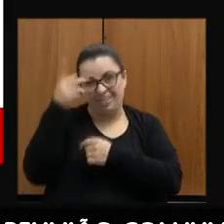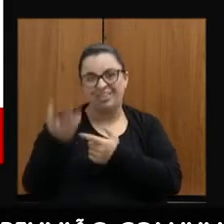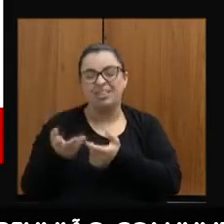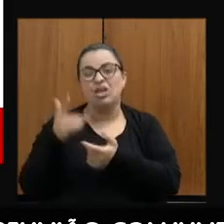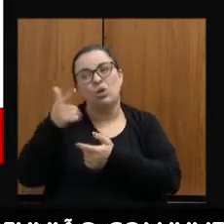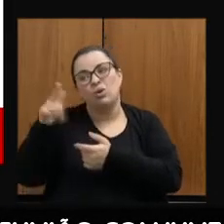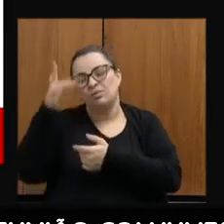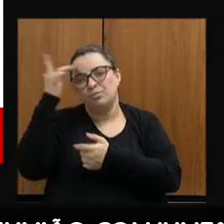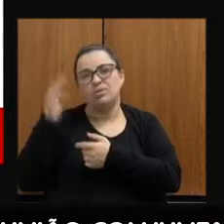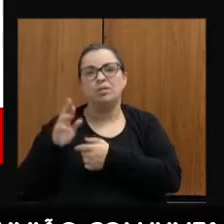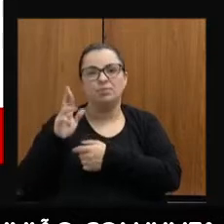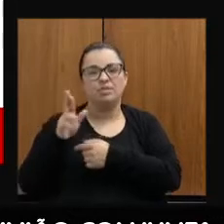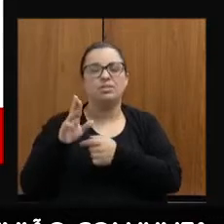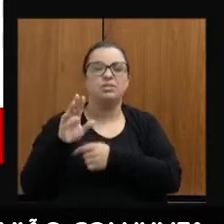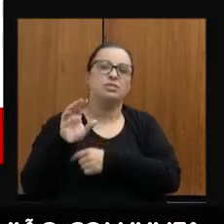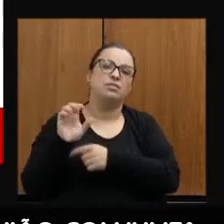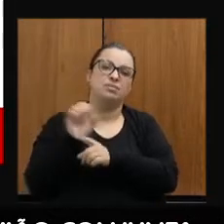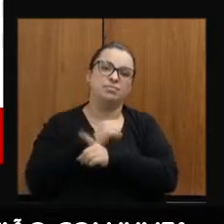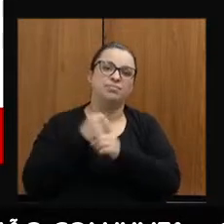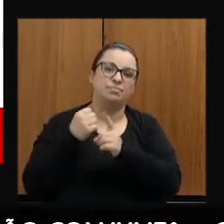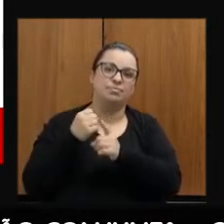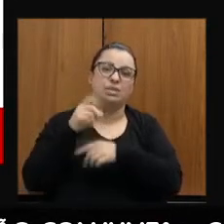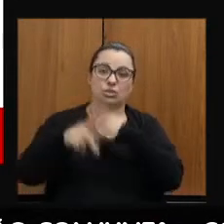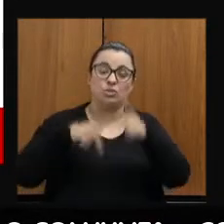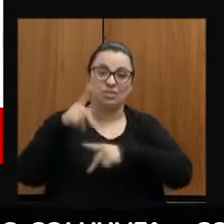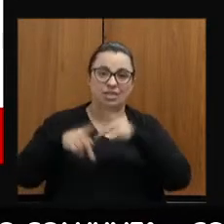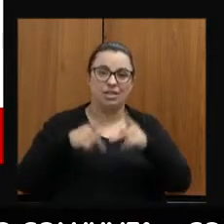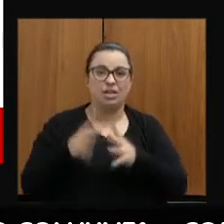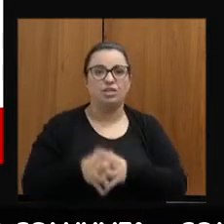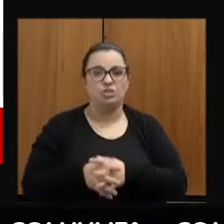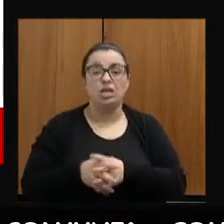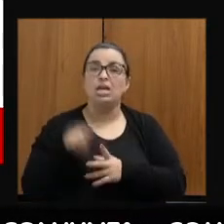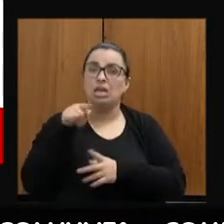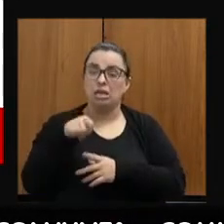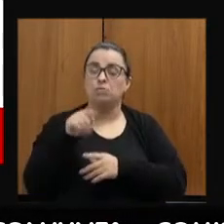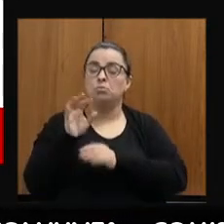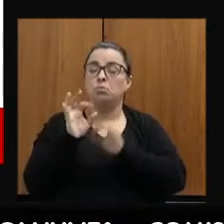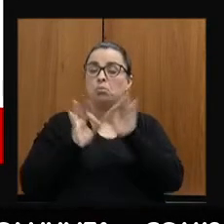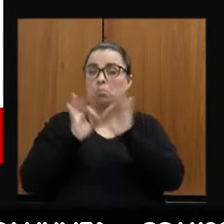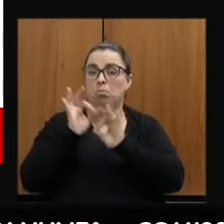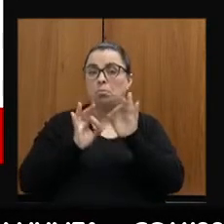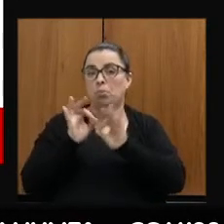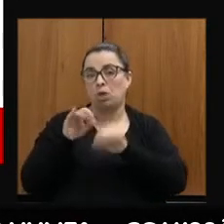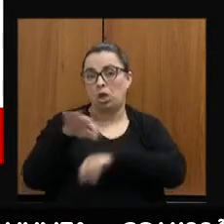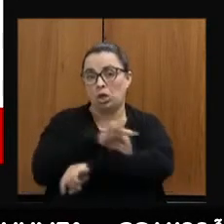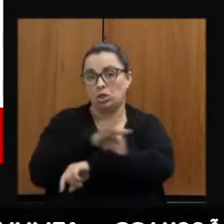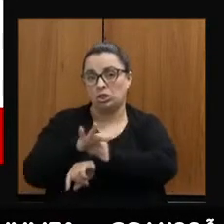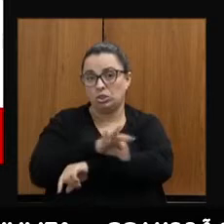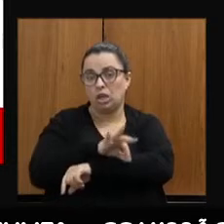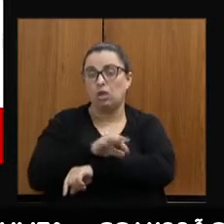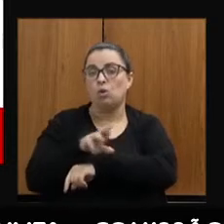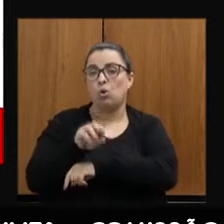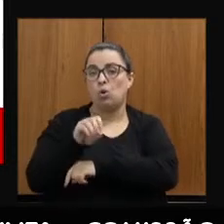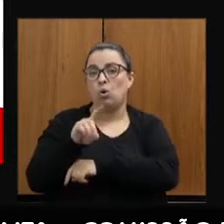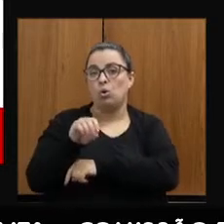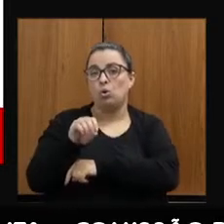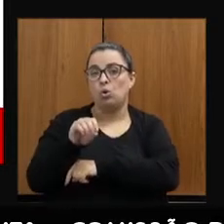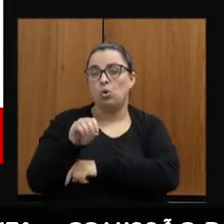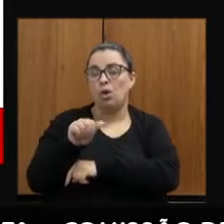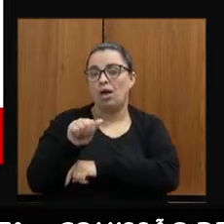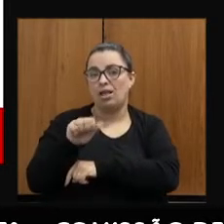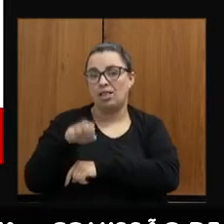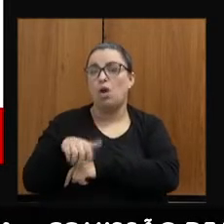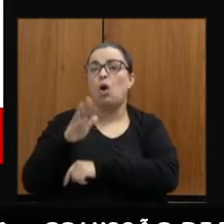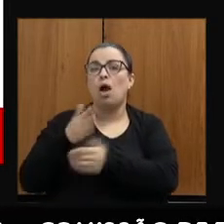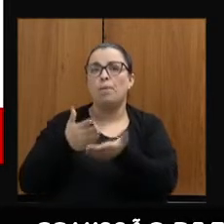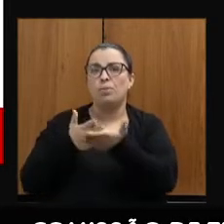outros representantes aí da sociedade então é um projeto já aprovado no conselho deliberativo desenvolvimento Metropolitano